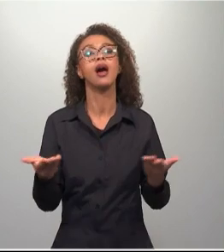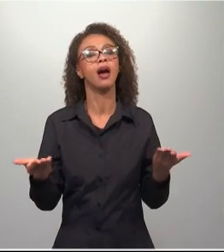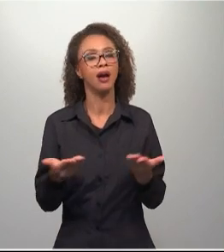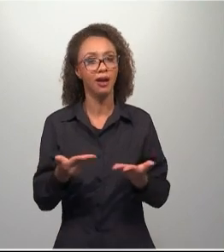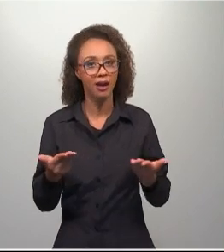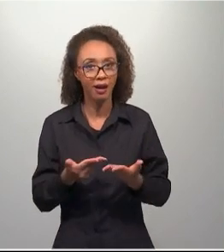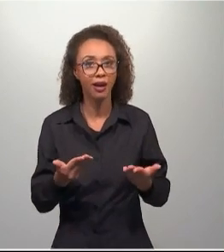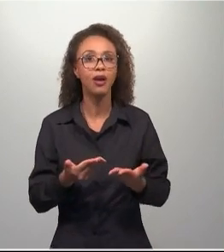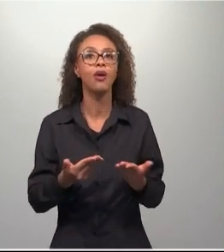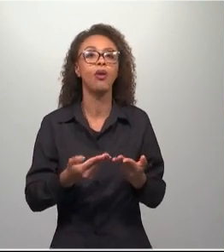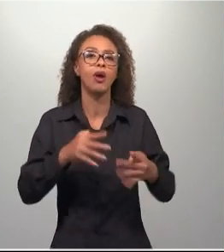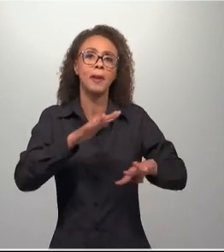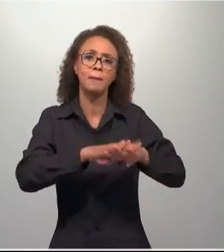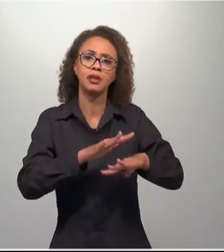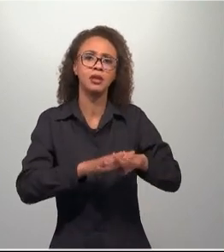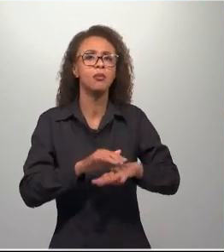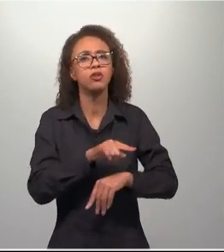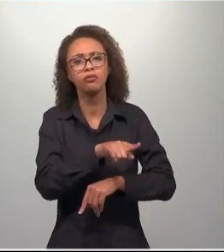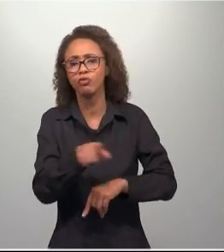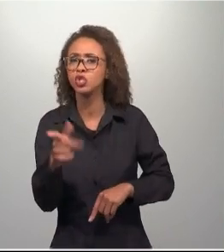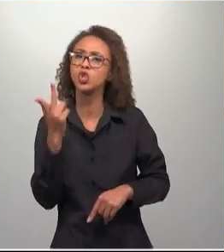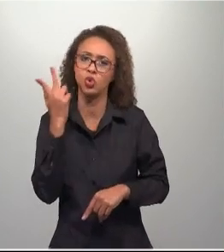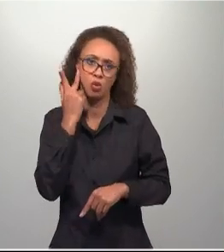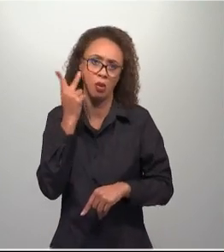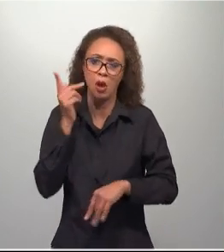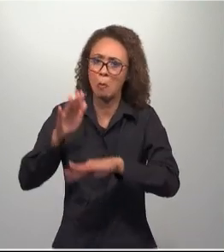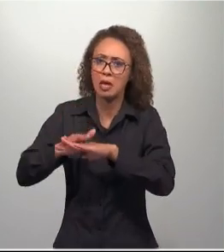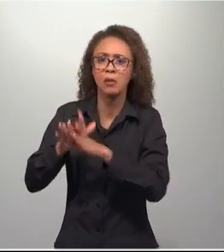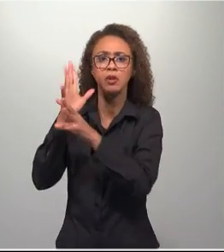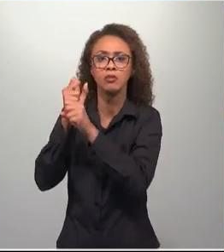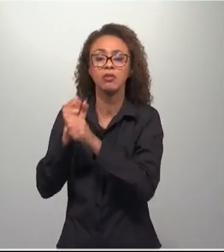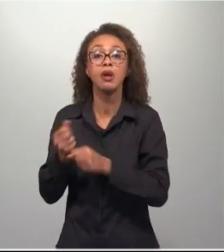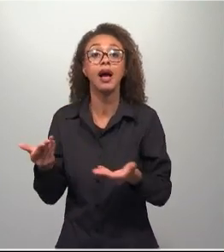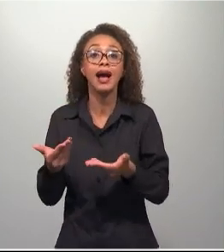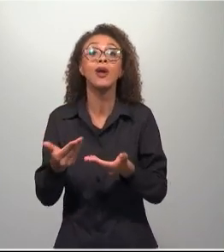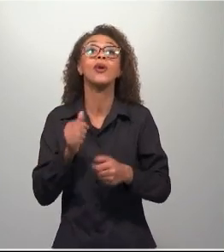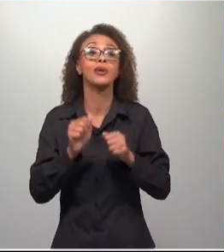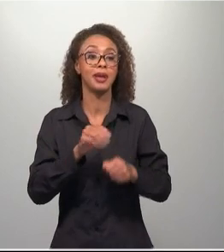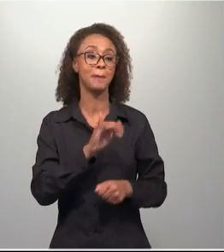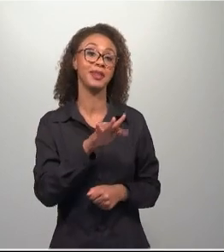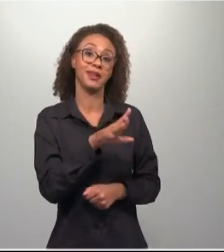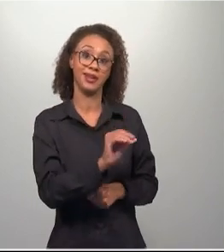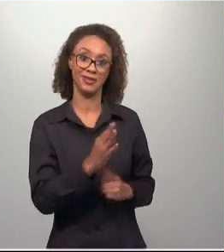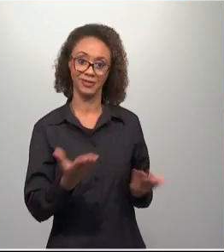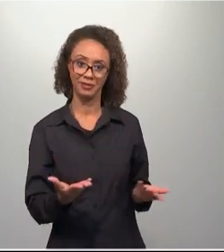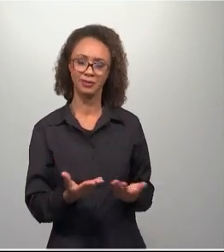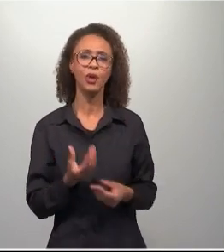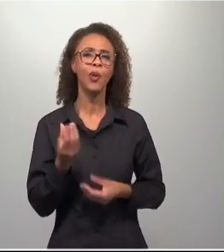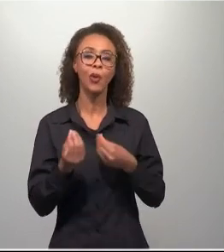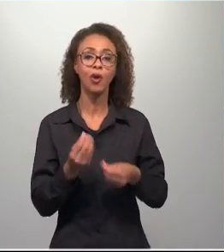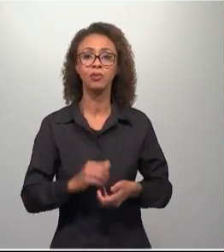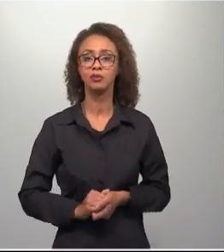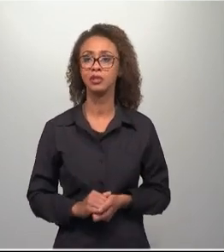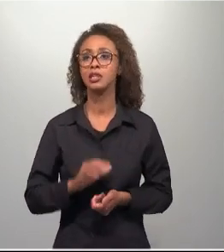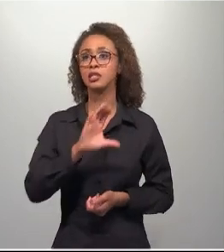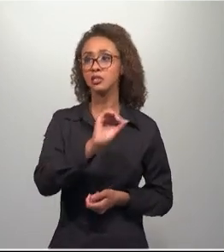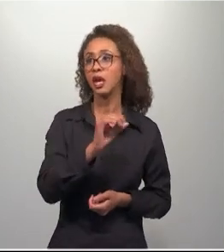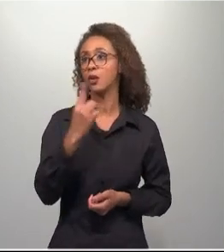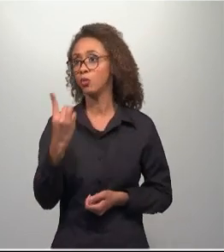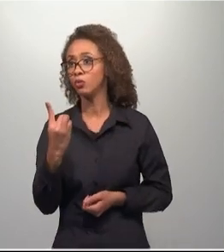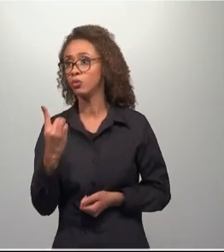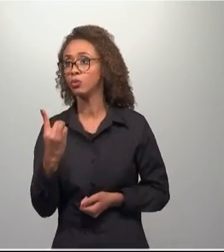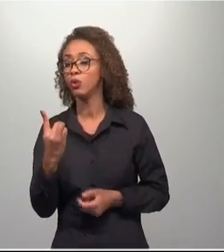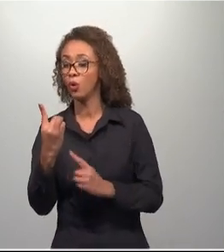que estamos acostumados a fazer desse mal fazendo combinar you como assim 06 10